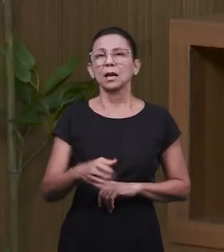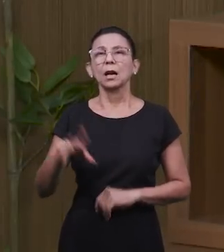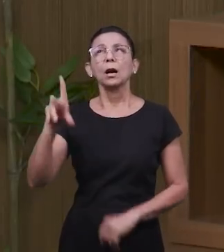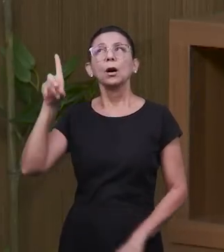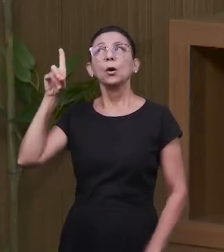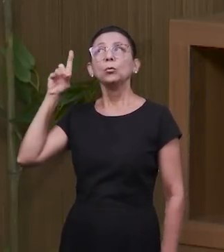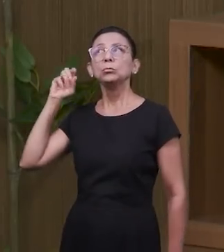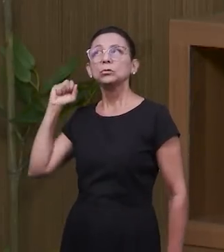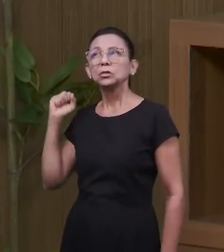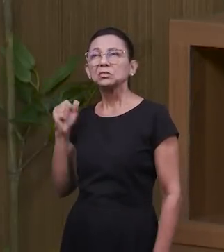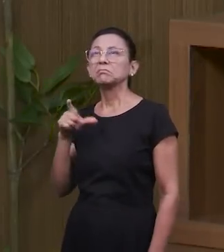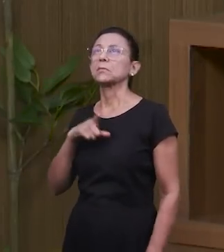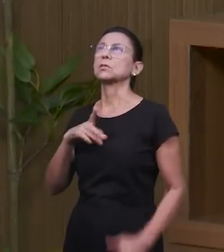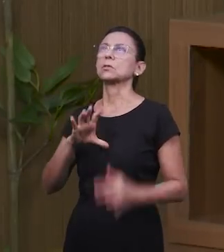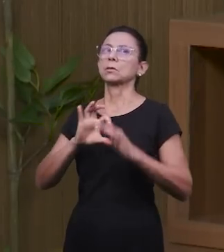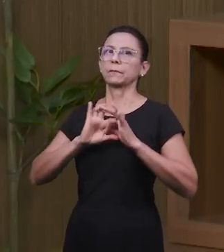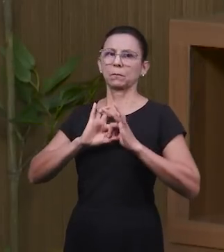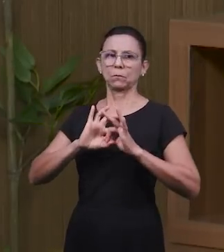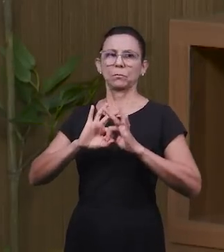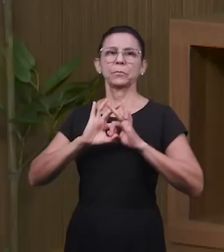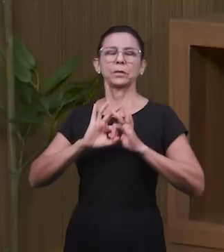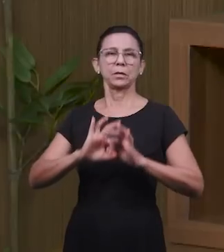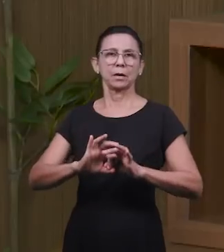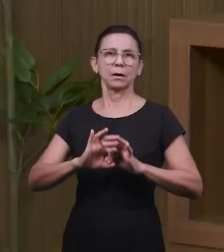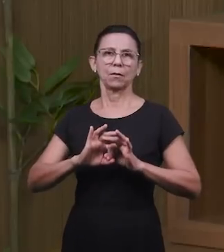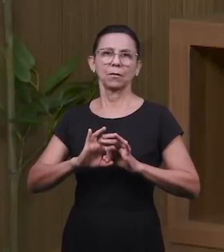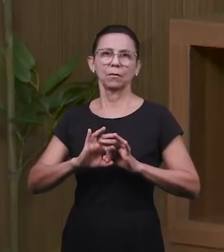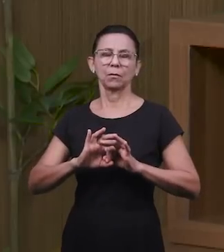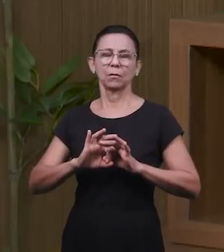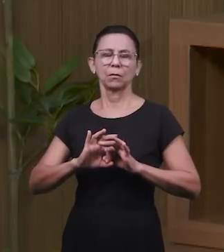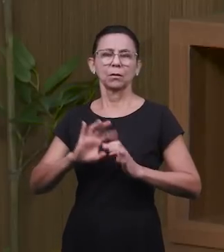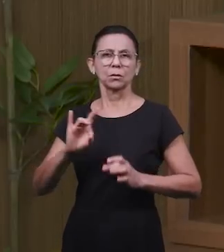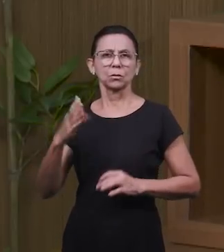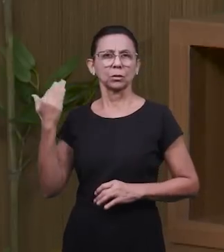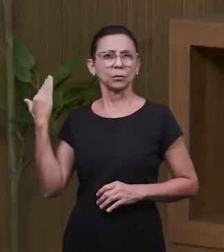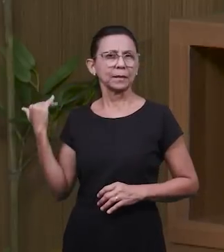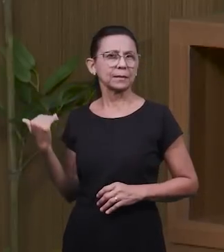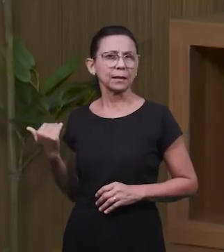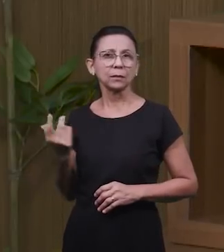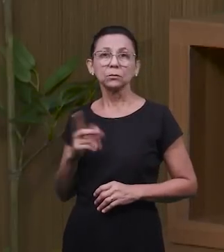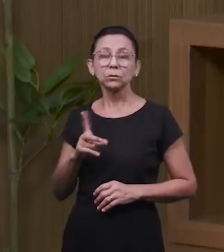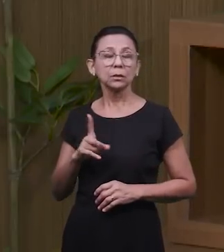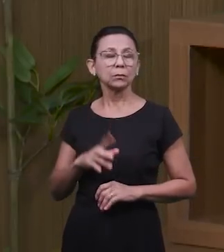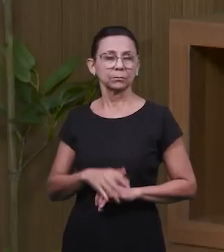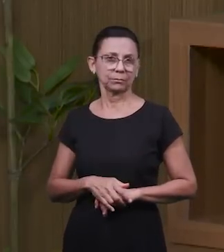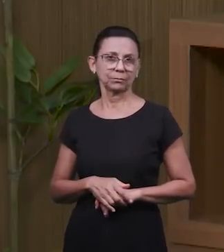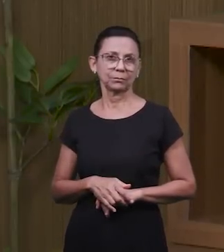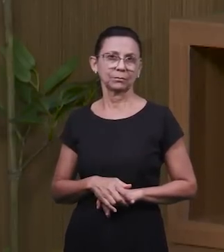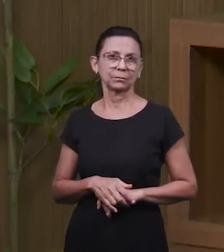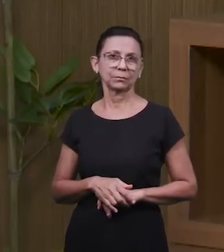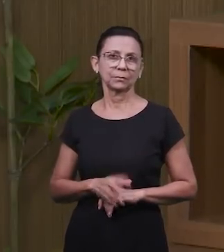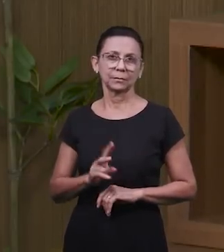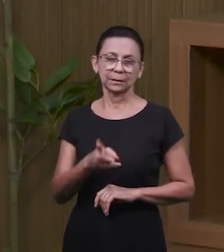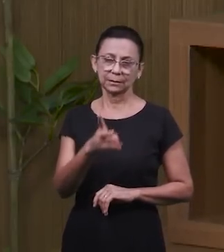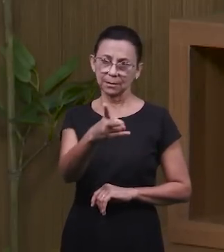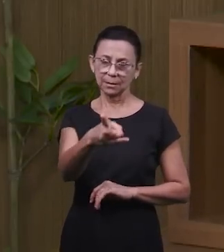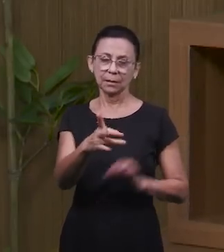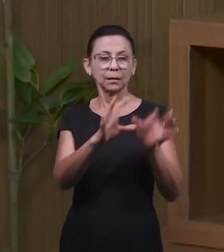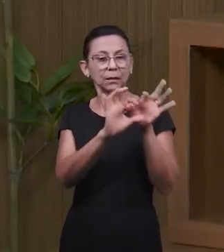A comunhão precisa de ser mantida. Jesus precisa de continuar presente, vivo, falando e